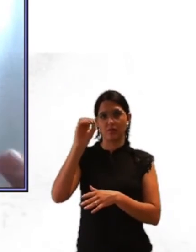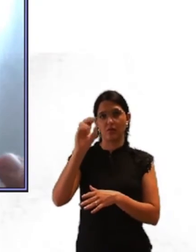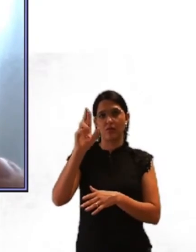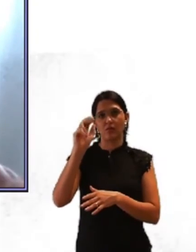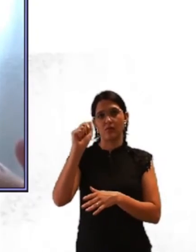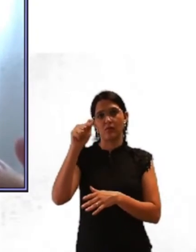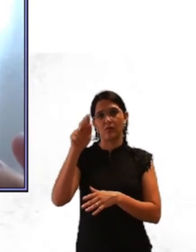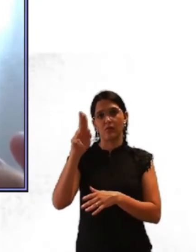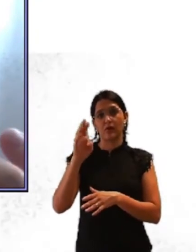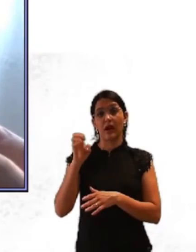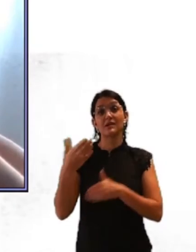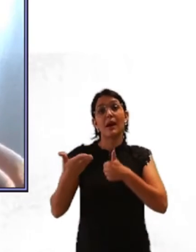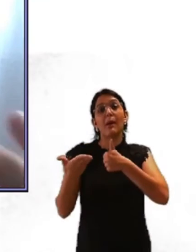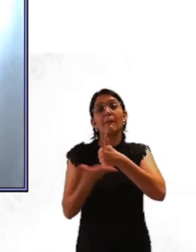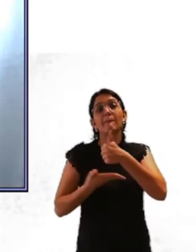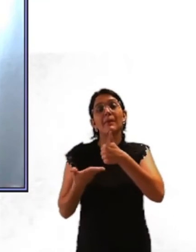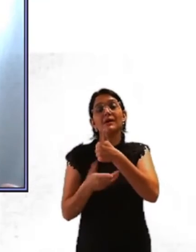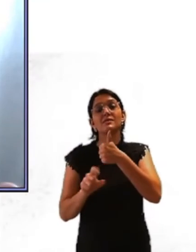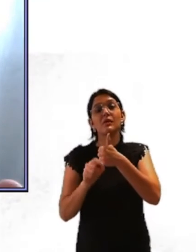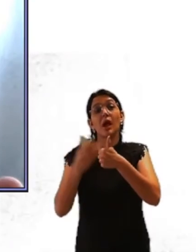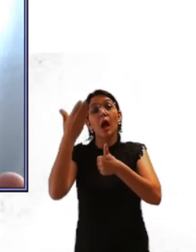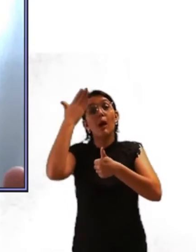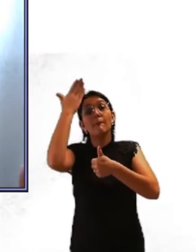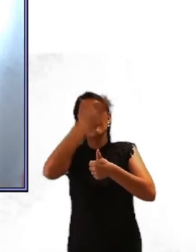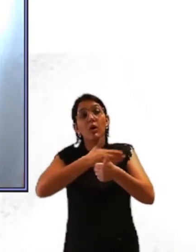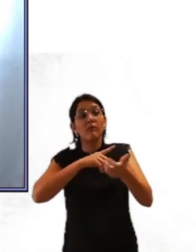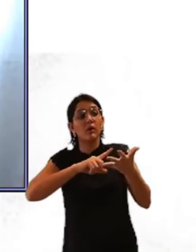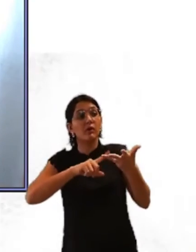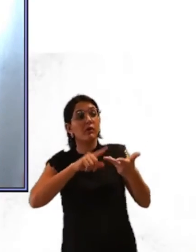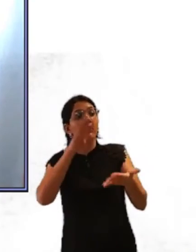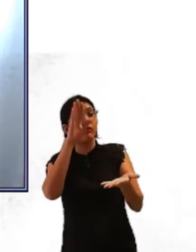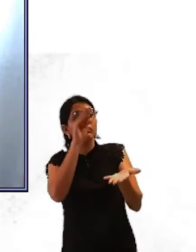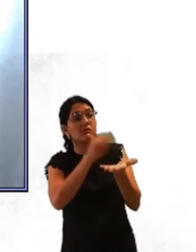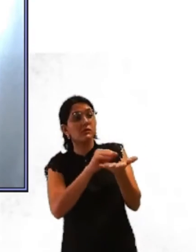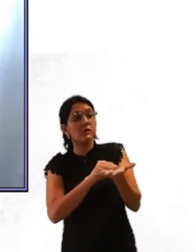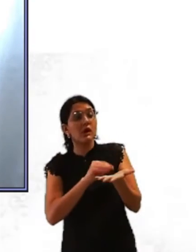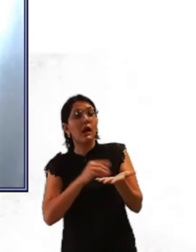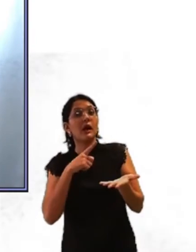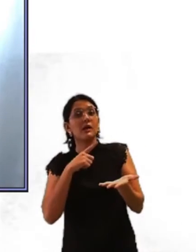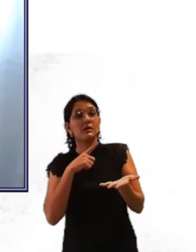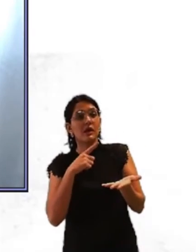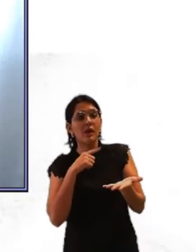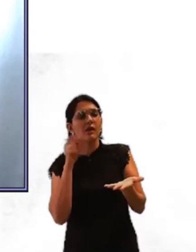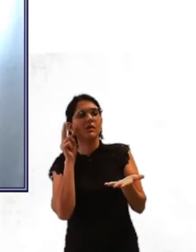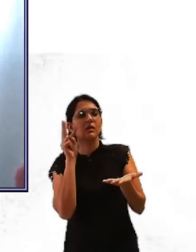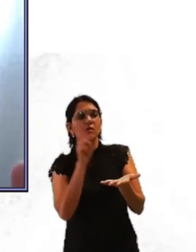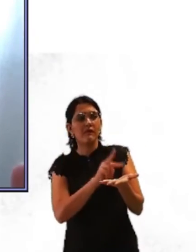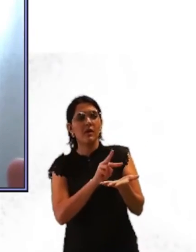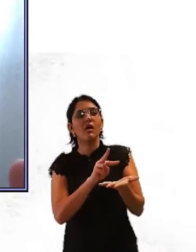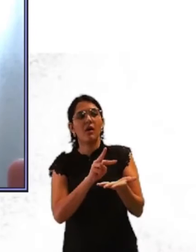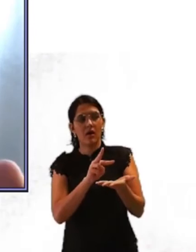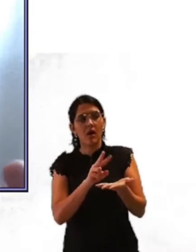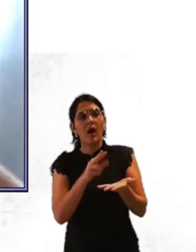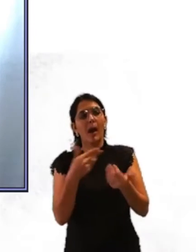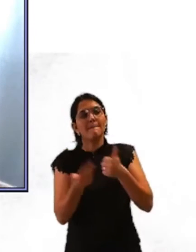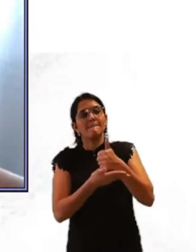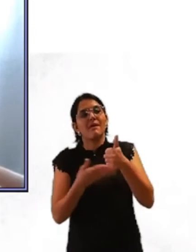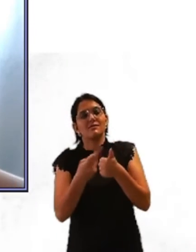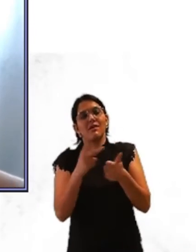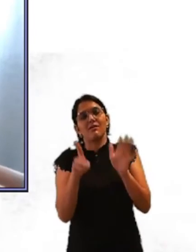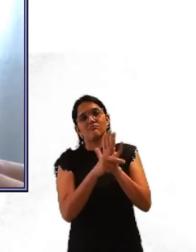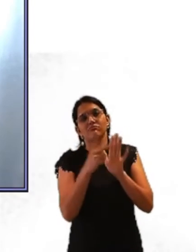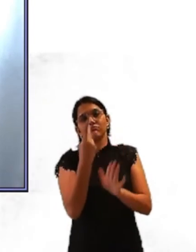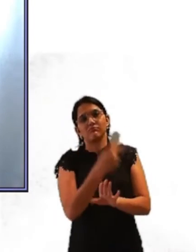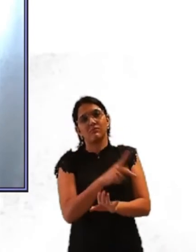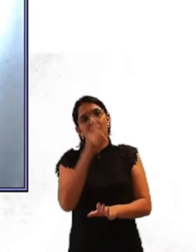em um elemento de prova que já foi produzido, e com base nisso ele vai se ancorar nas decisões futuras, ou seja, ele